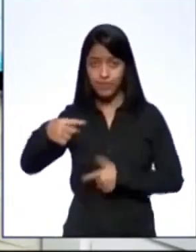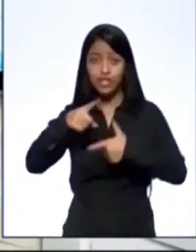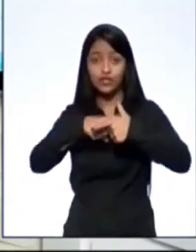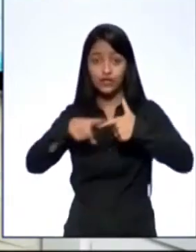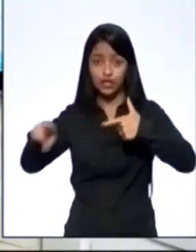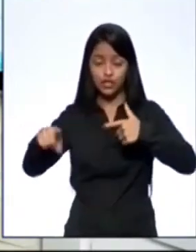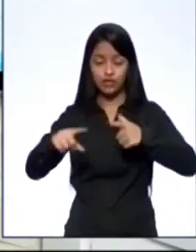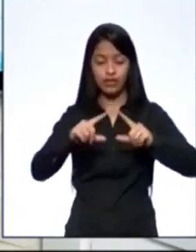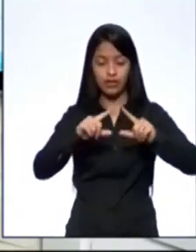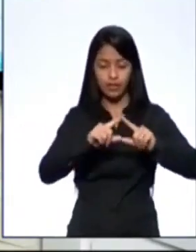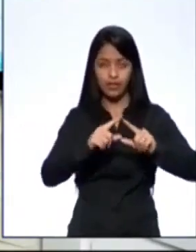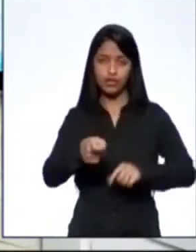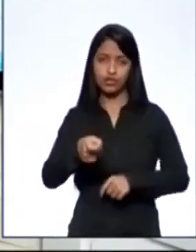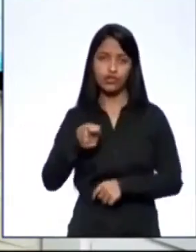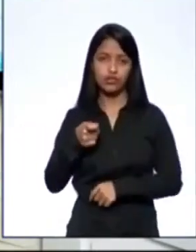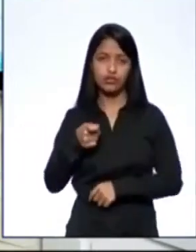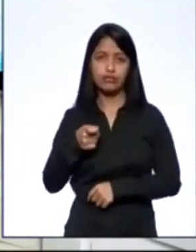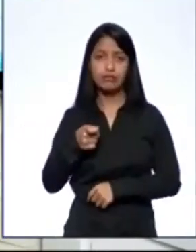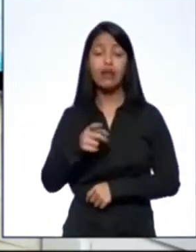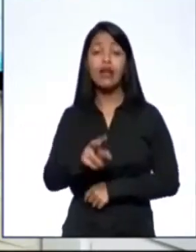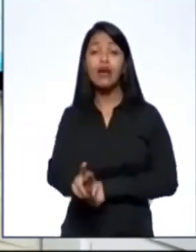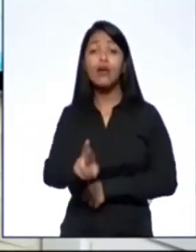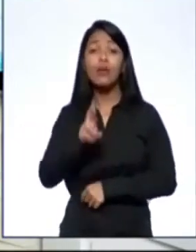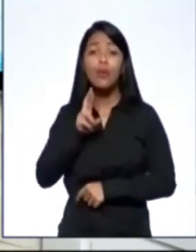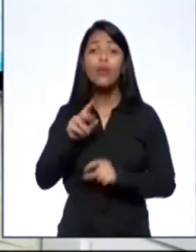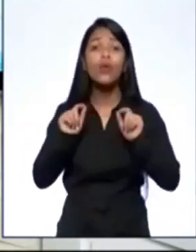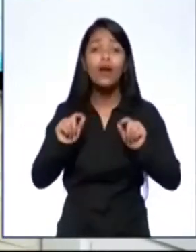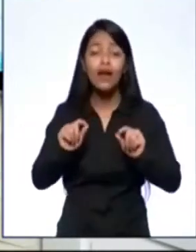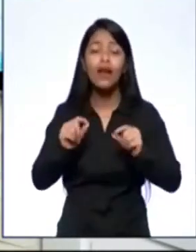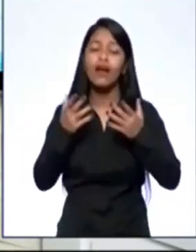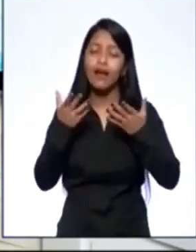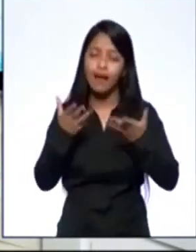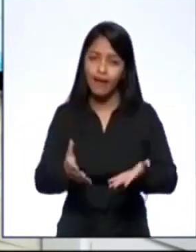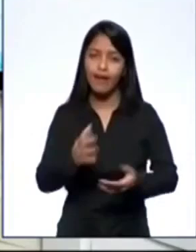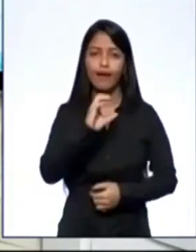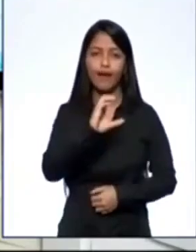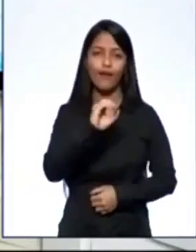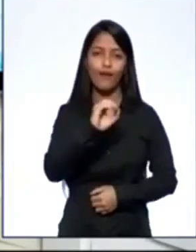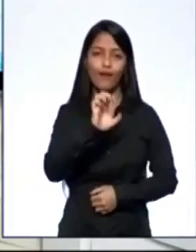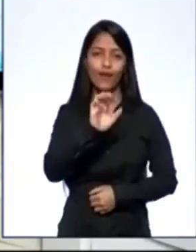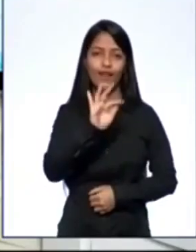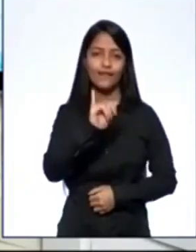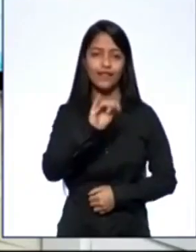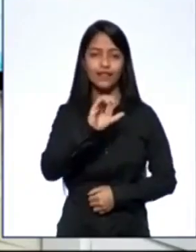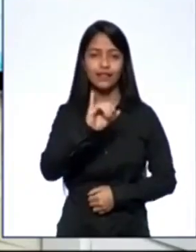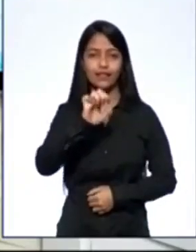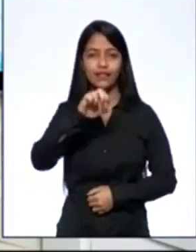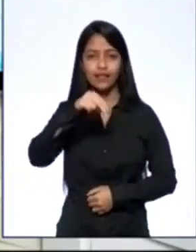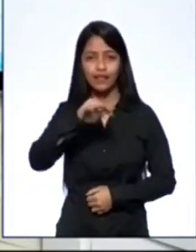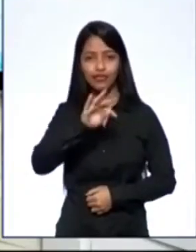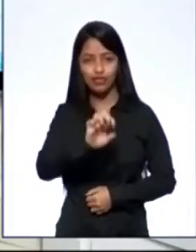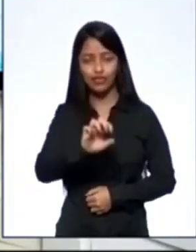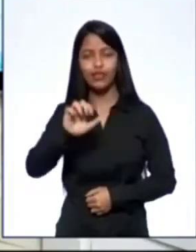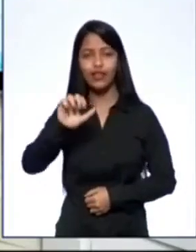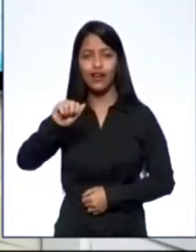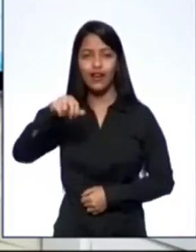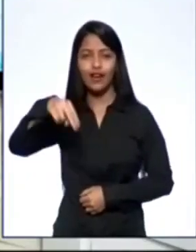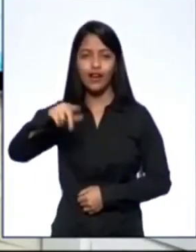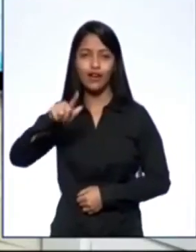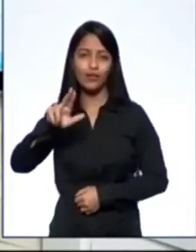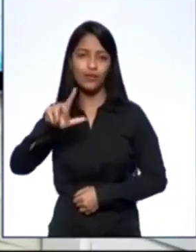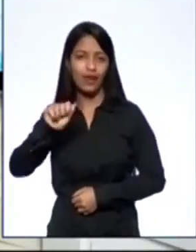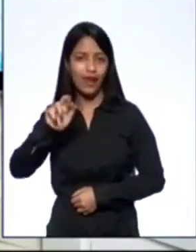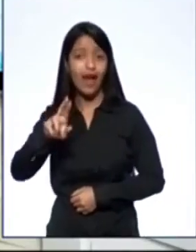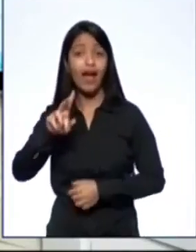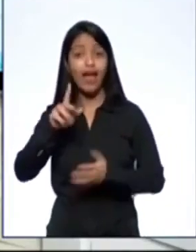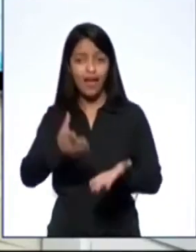sempre vai te dar como resultado o coeficiente angular da reta Delta e